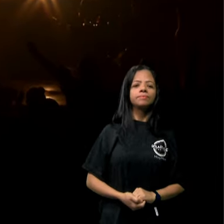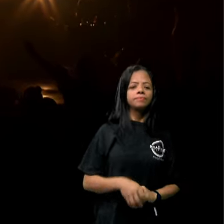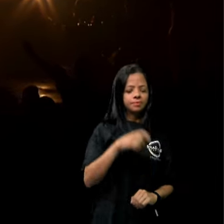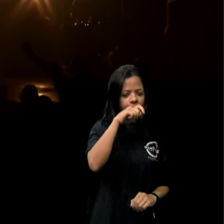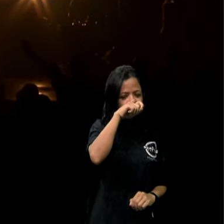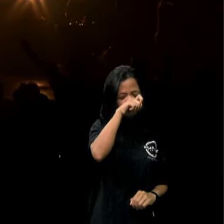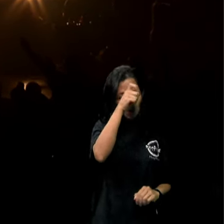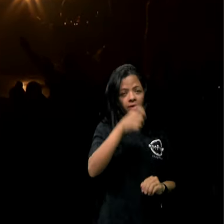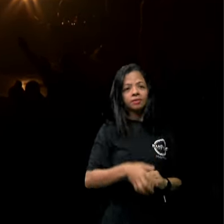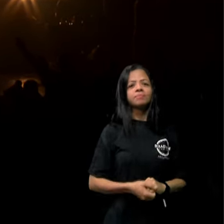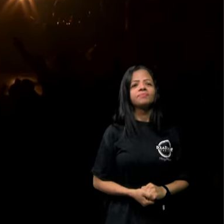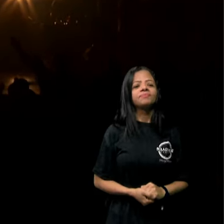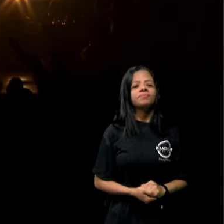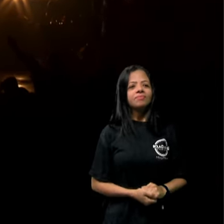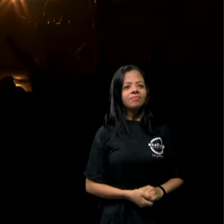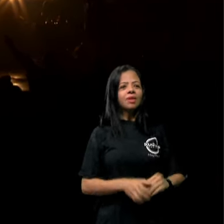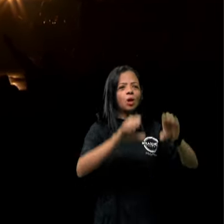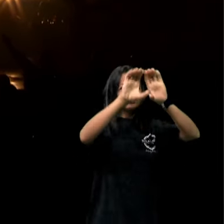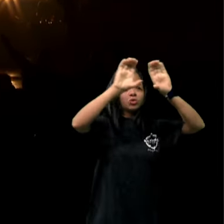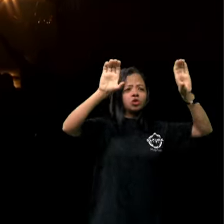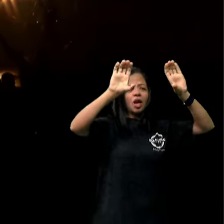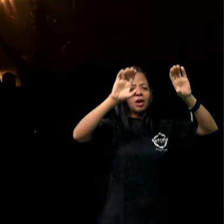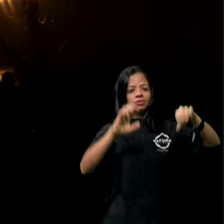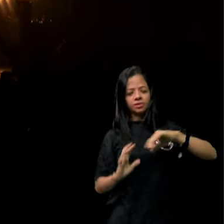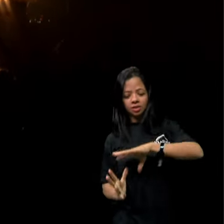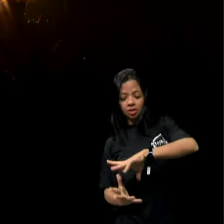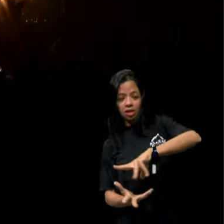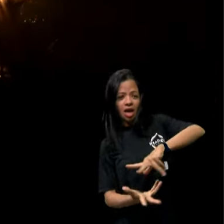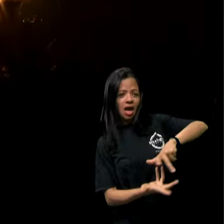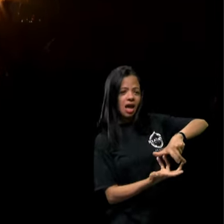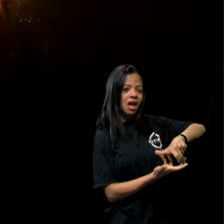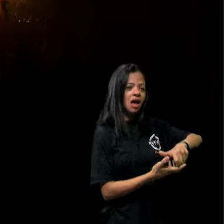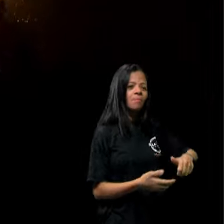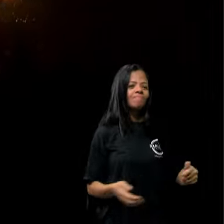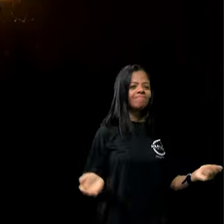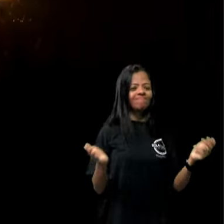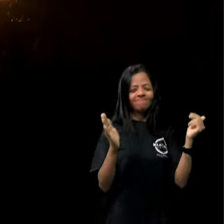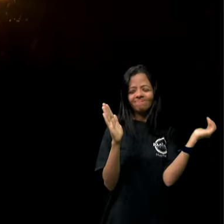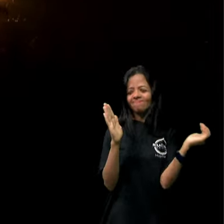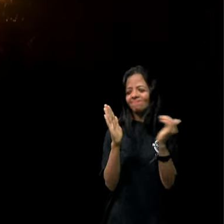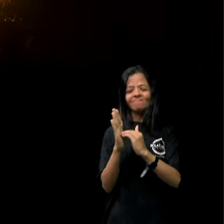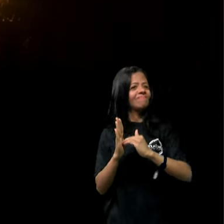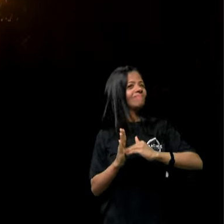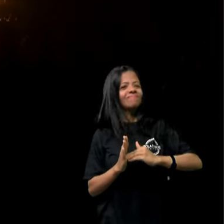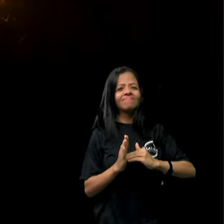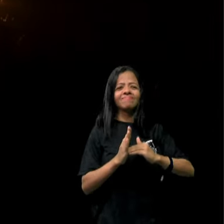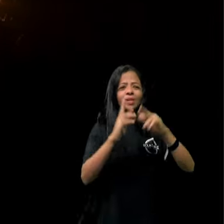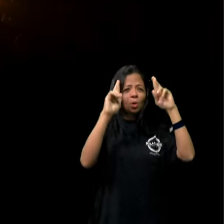Céus e terra passarão, mas o teu reino permanece.